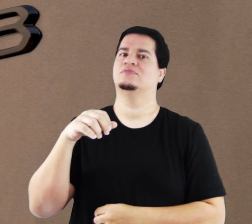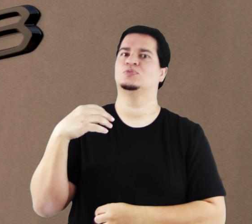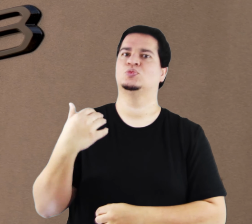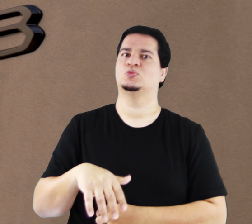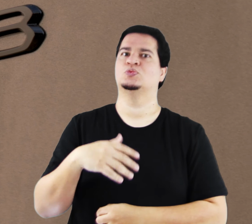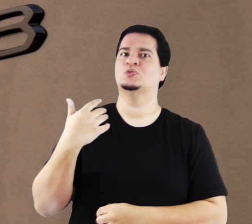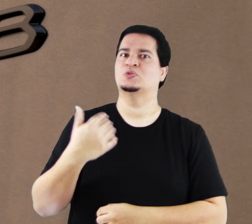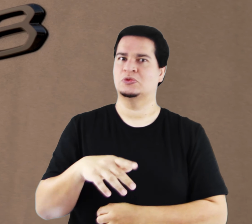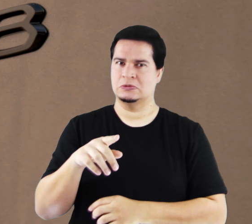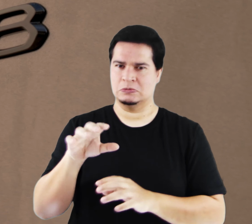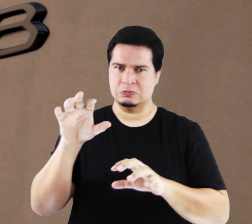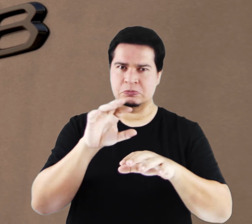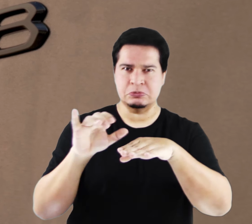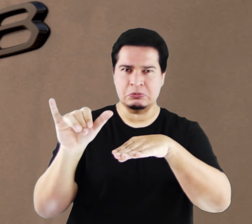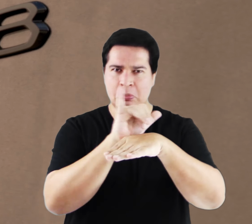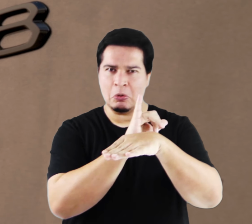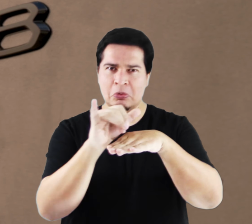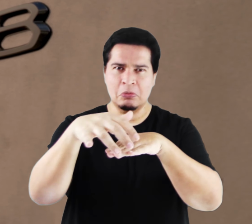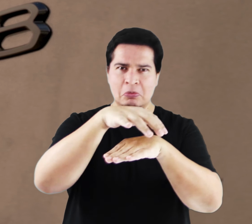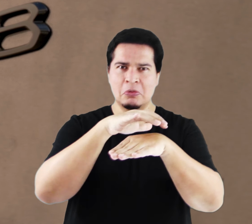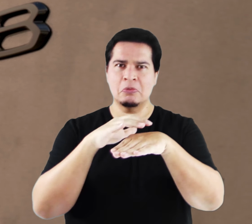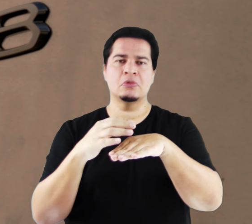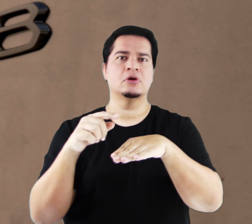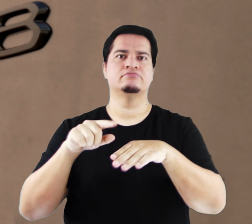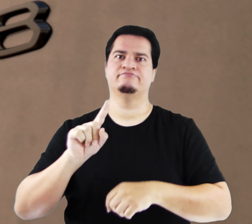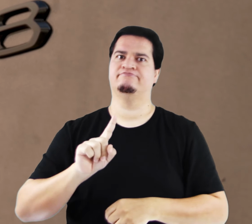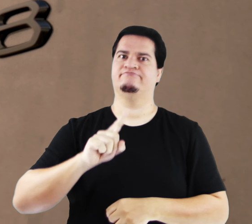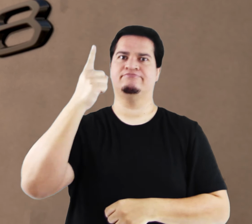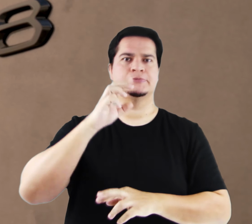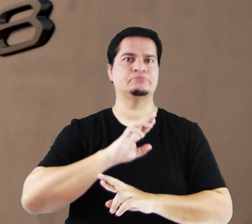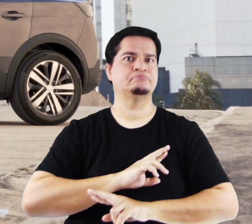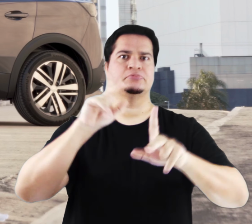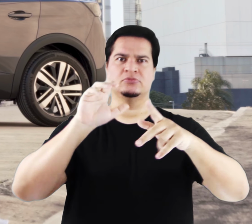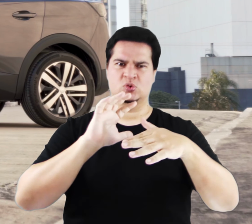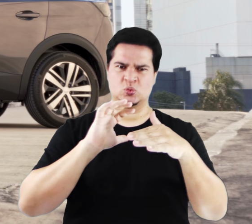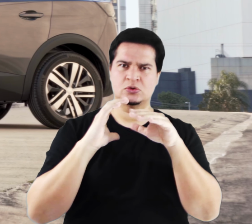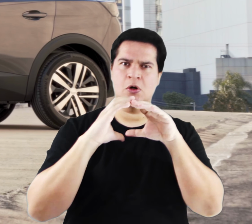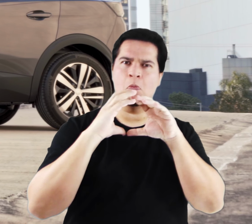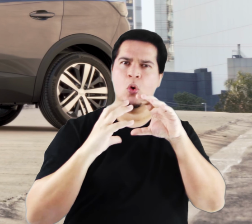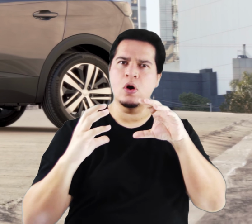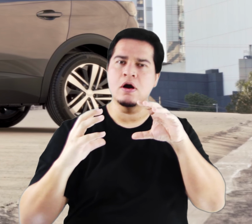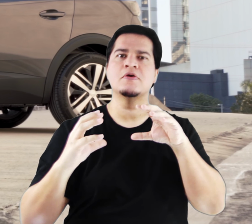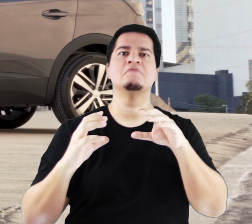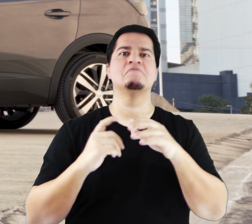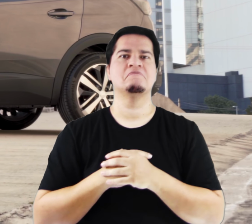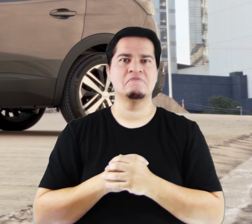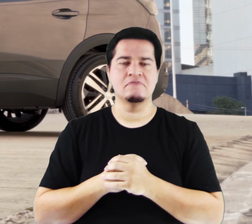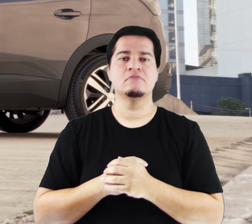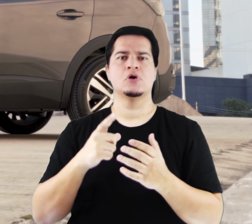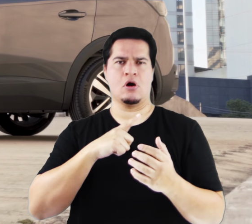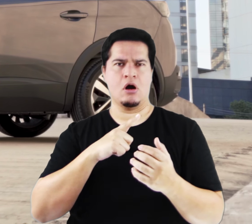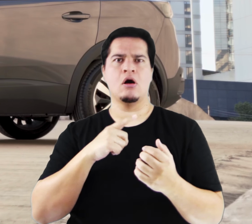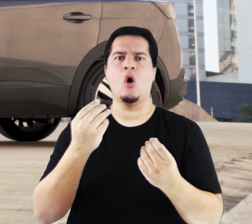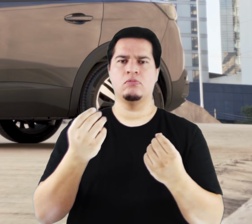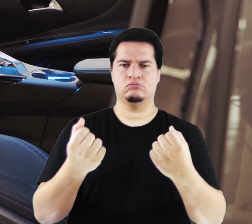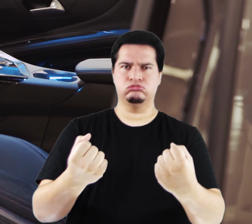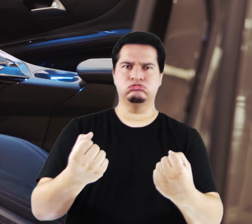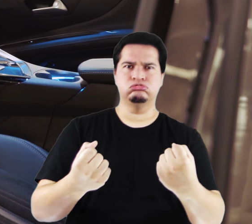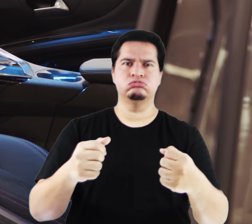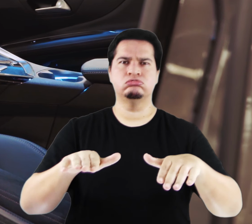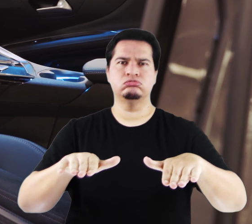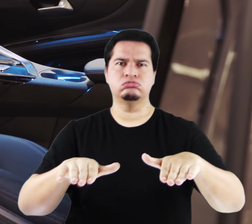existe no mercado inteiro. Praticamente um veículo conceito e, curiosamente, num segmento que costuma ser meio sisudo,